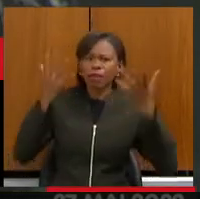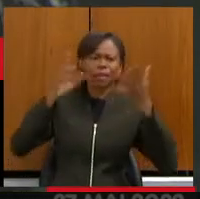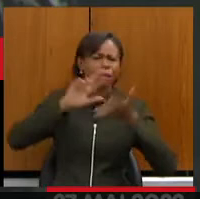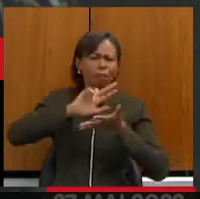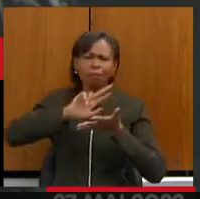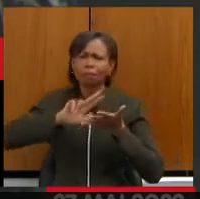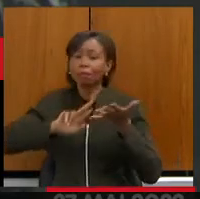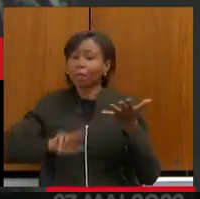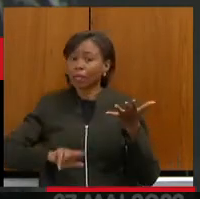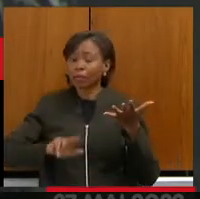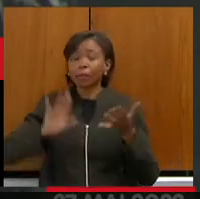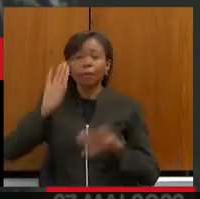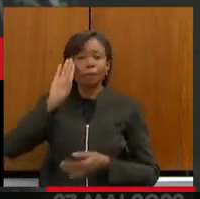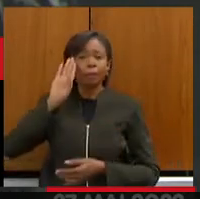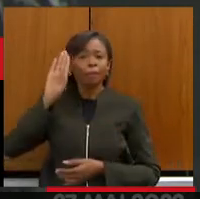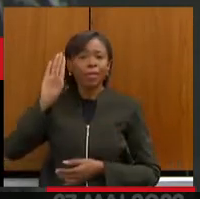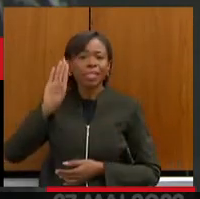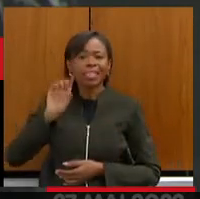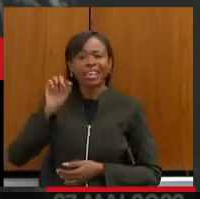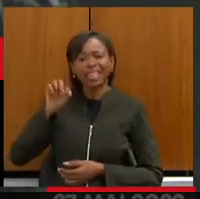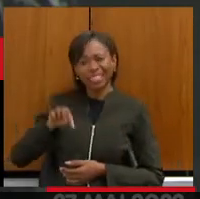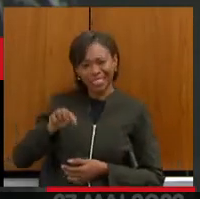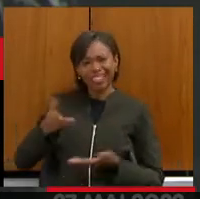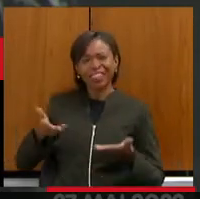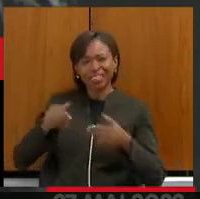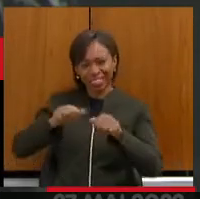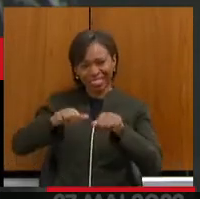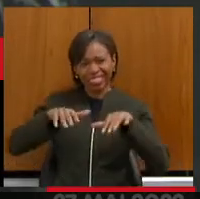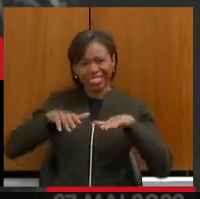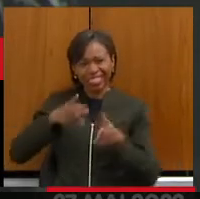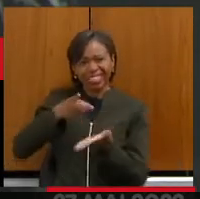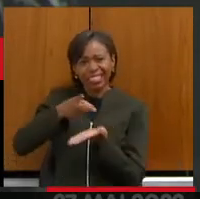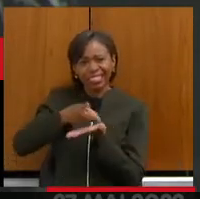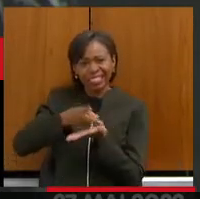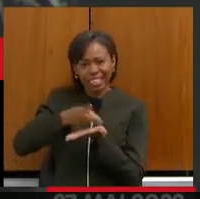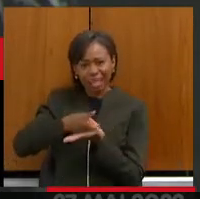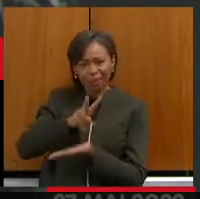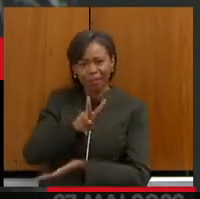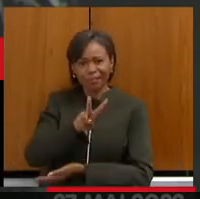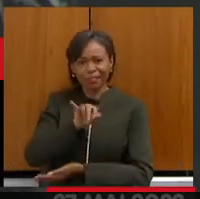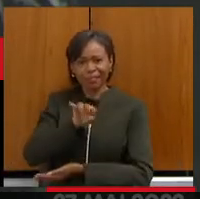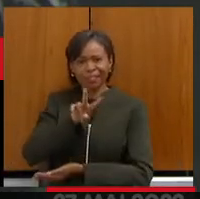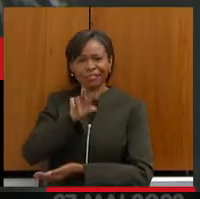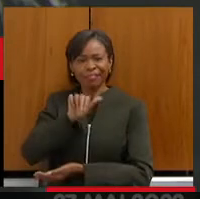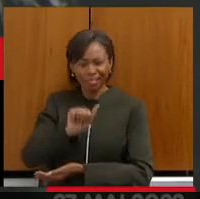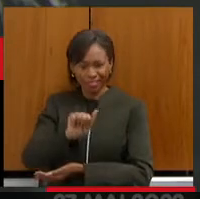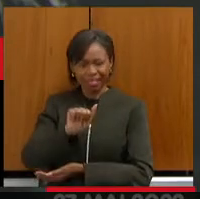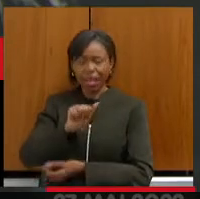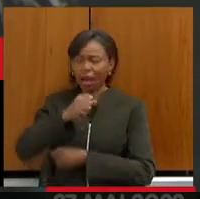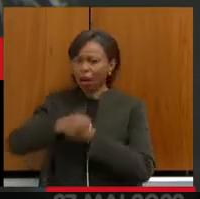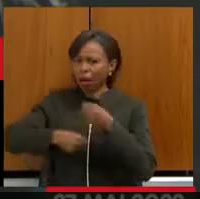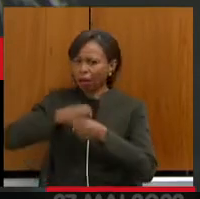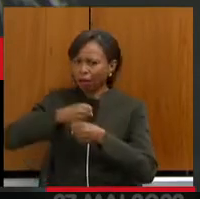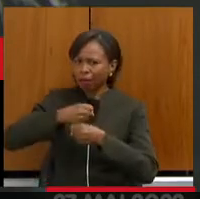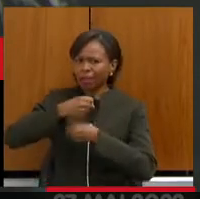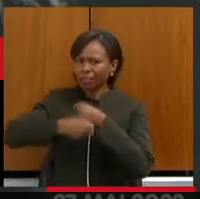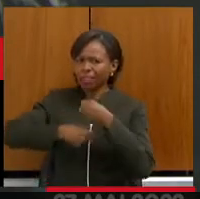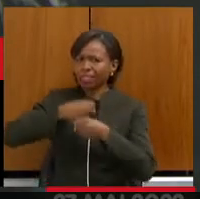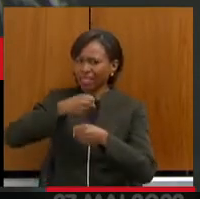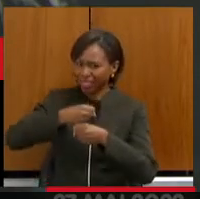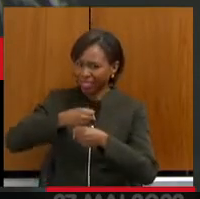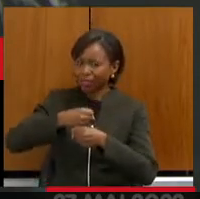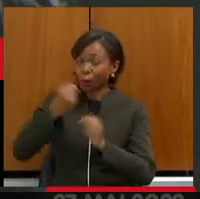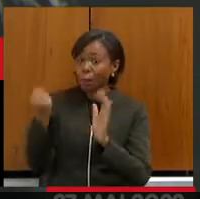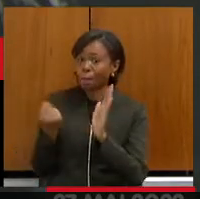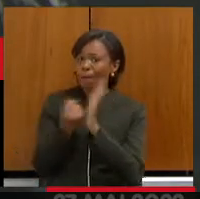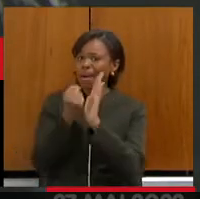quais se destaca o sempre vivas que anualmente marca o calendário do Dia Internacional da Mulher em 8 de